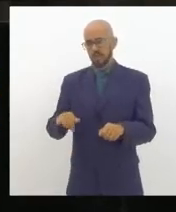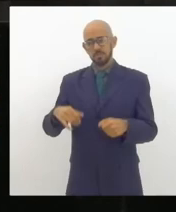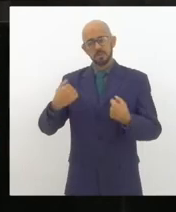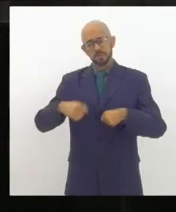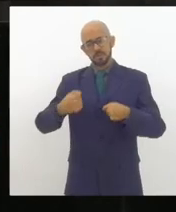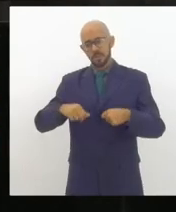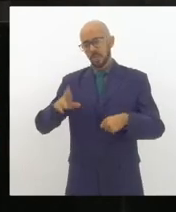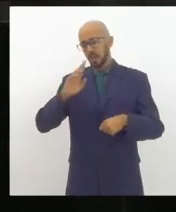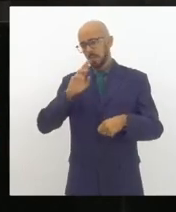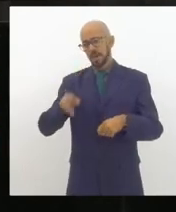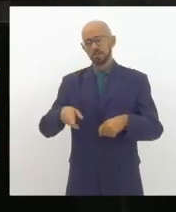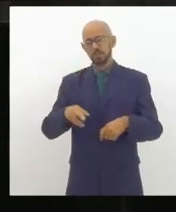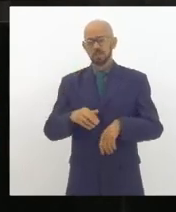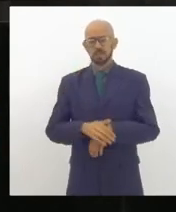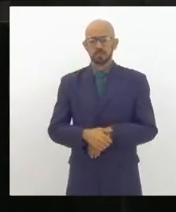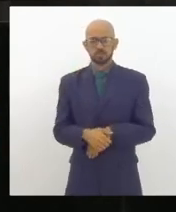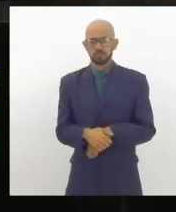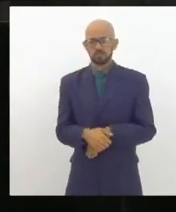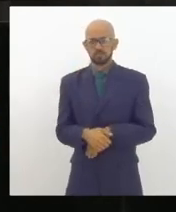isso.